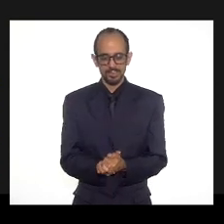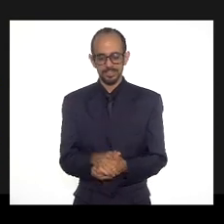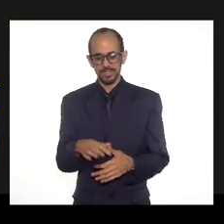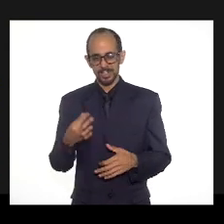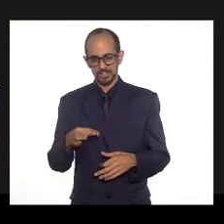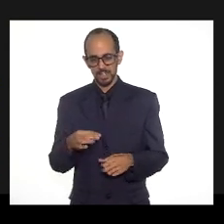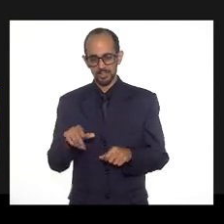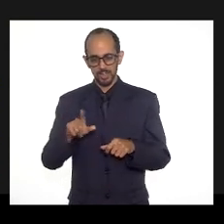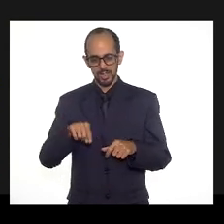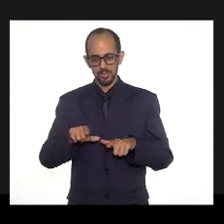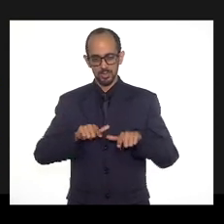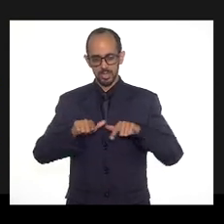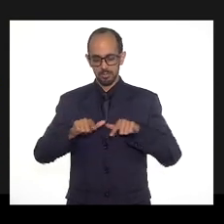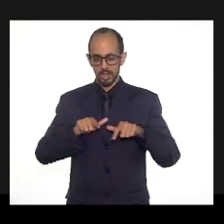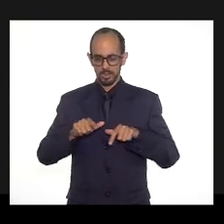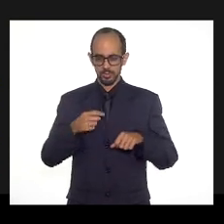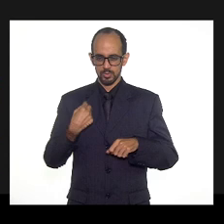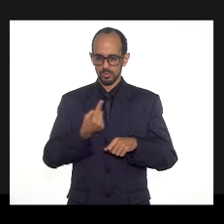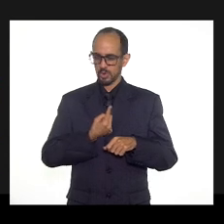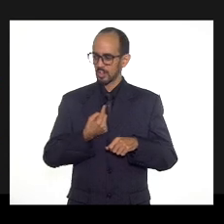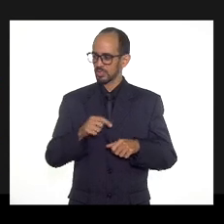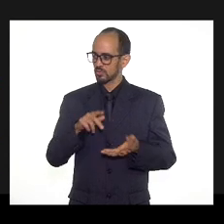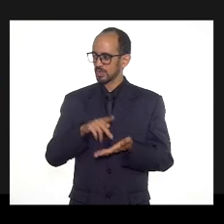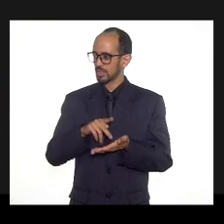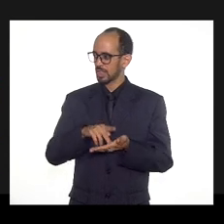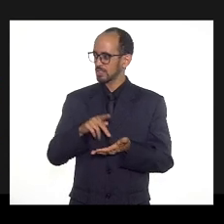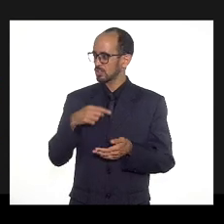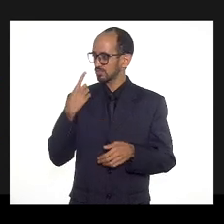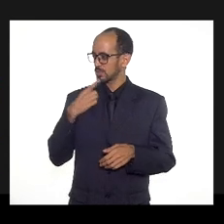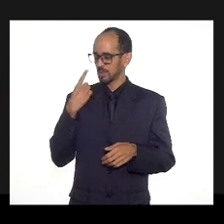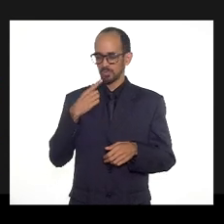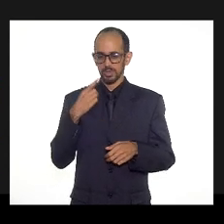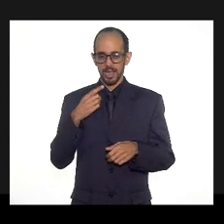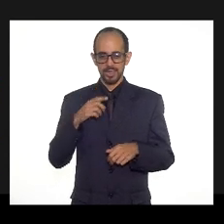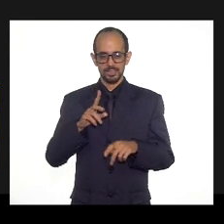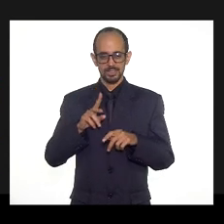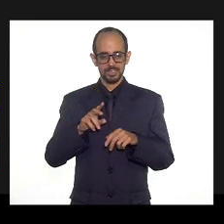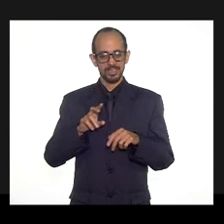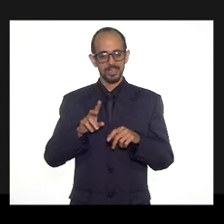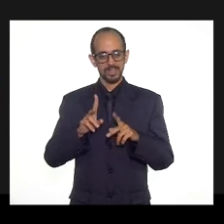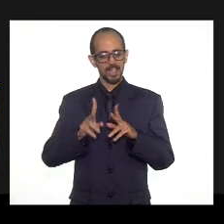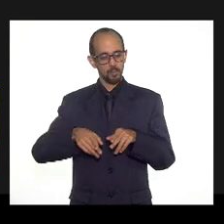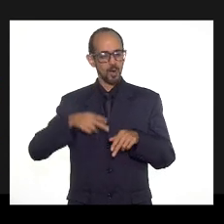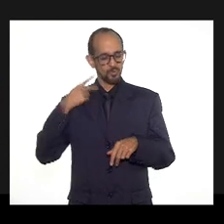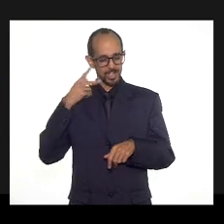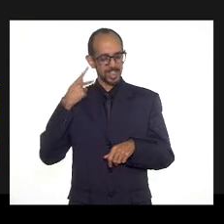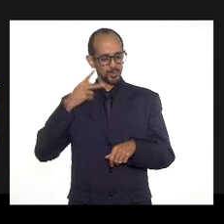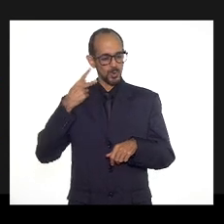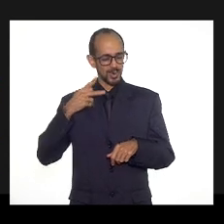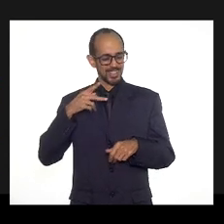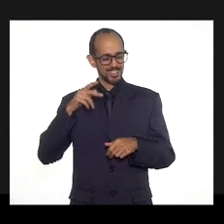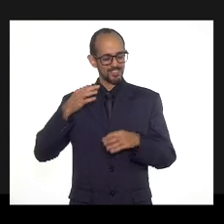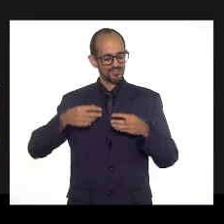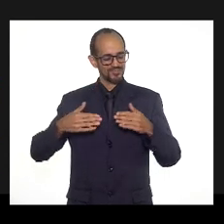É o trabalho. Nós somos deputada, meia vereadora. A gente fica em campo o tempo